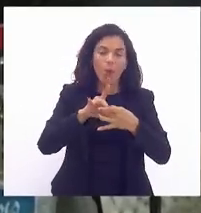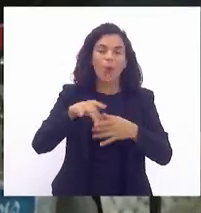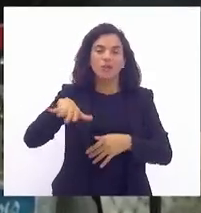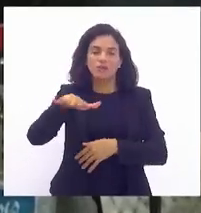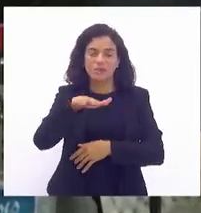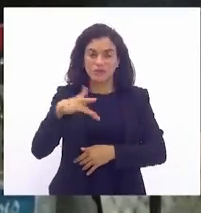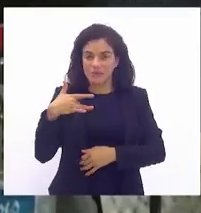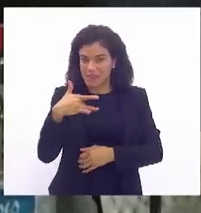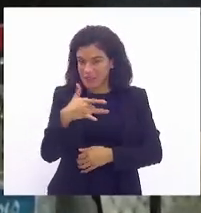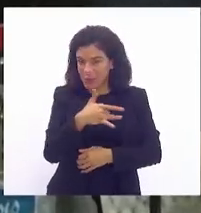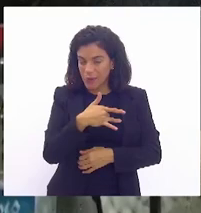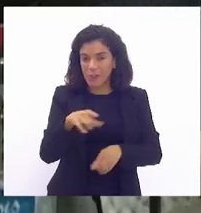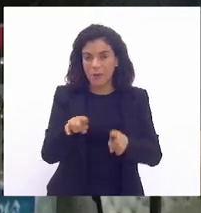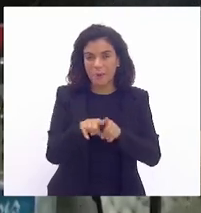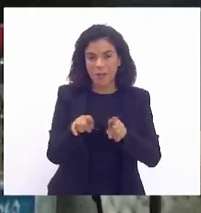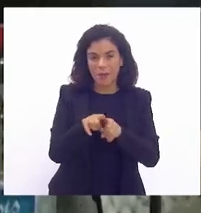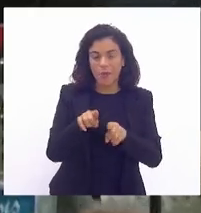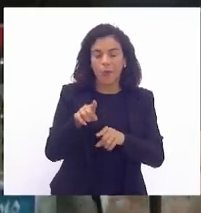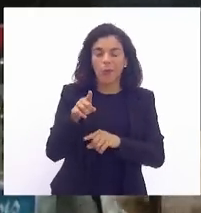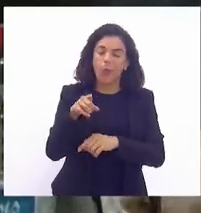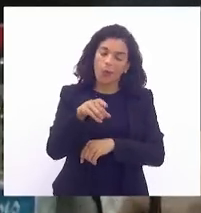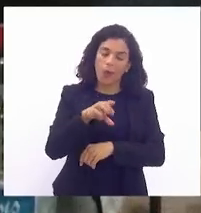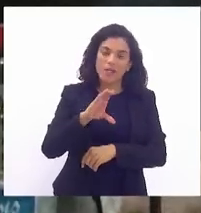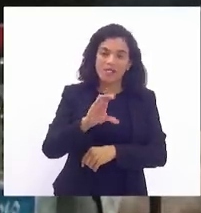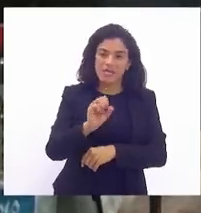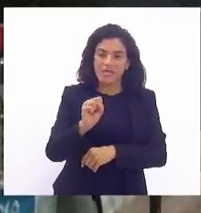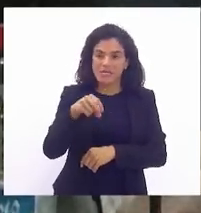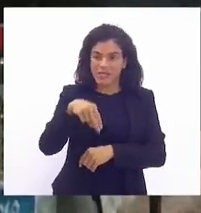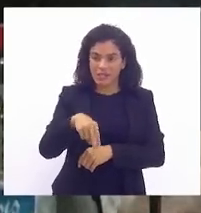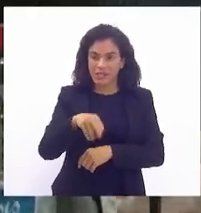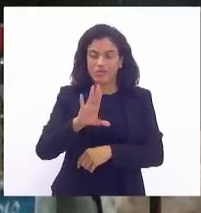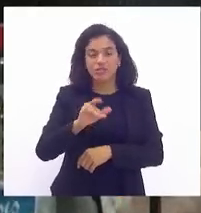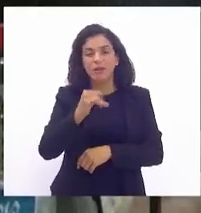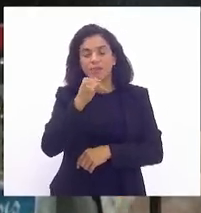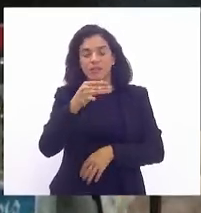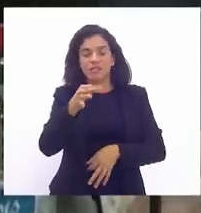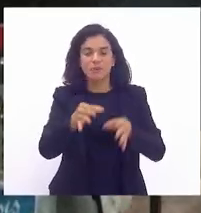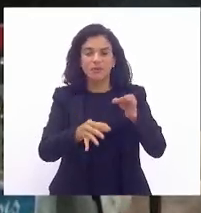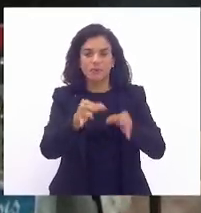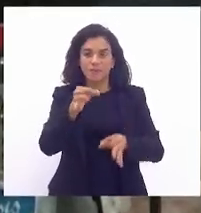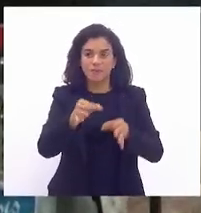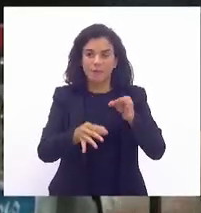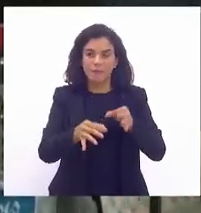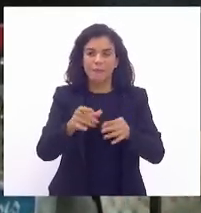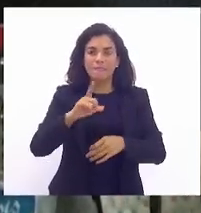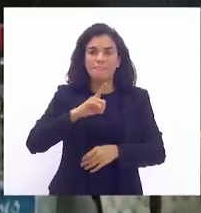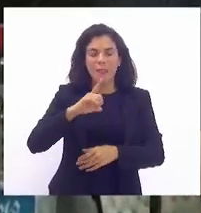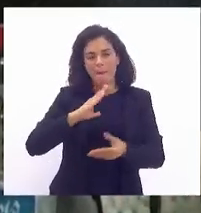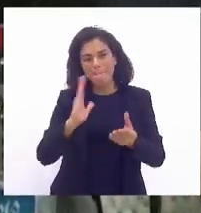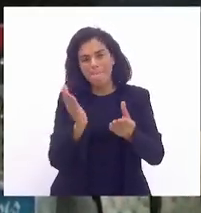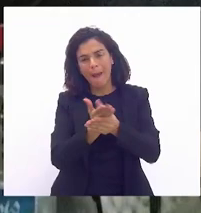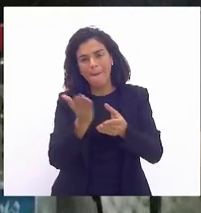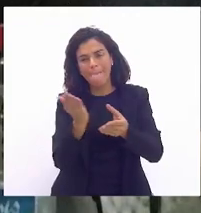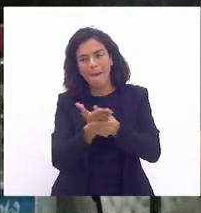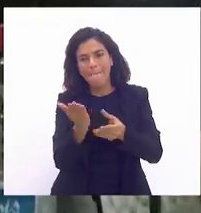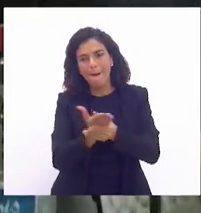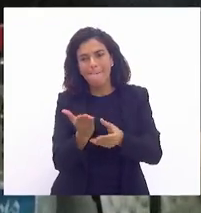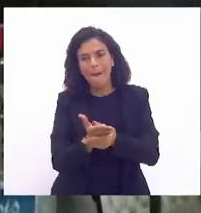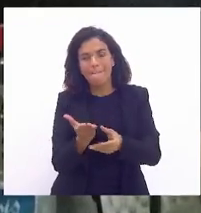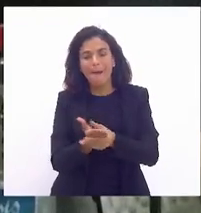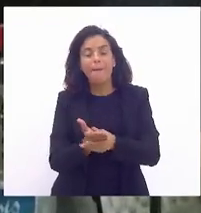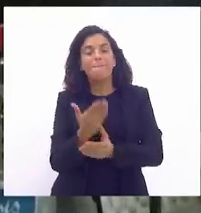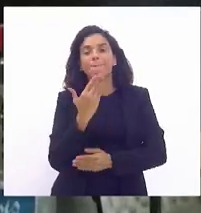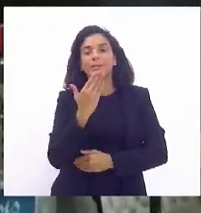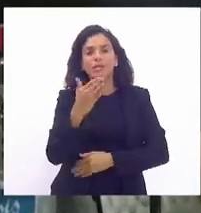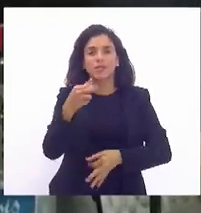saúde, a questão da CSN. A gente que atua no ramo judicial, por exemplo, chovem ações de pessoas pedindo na justiça